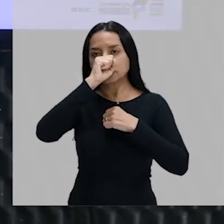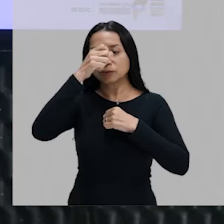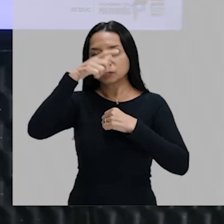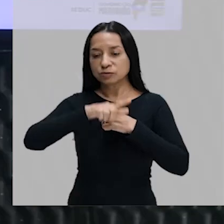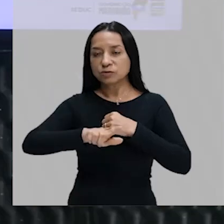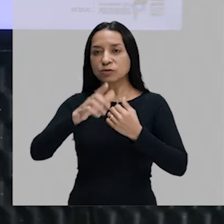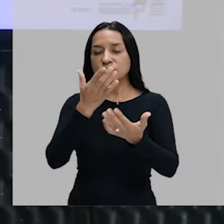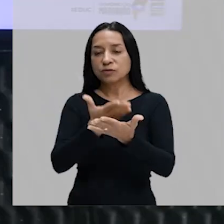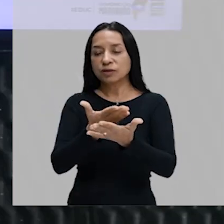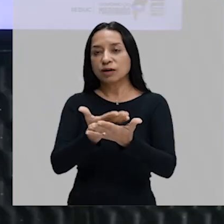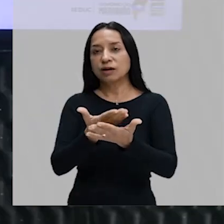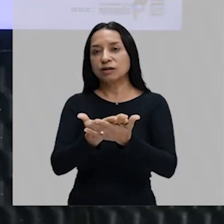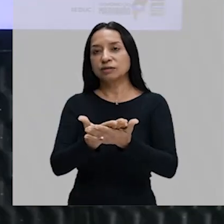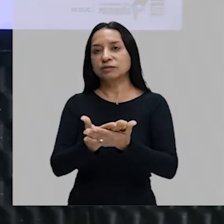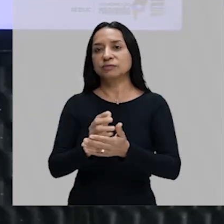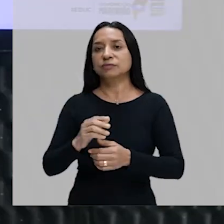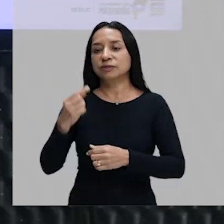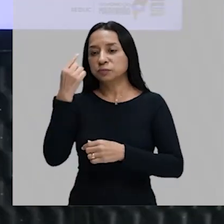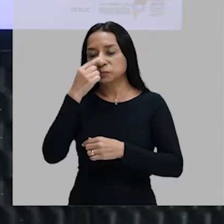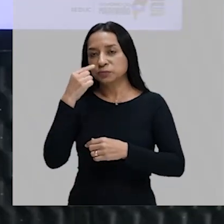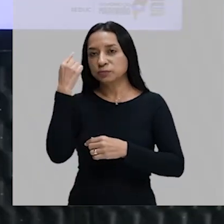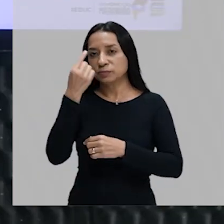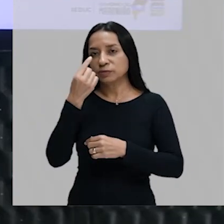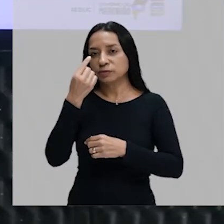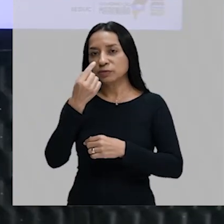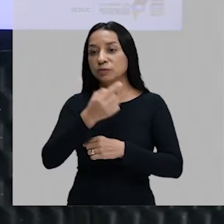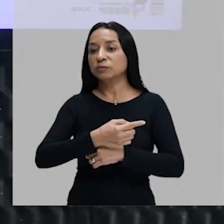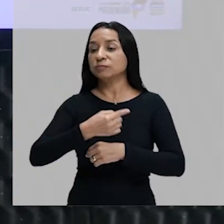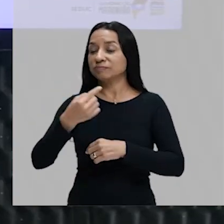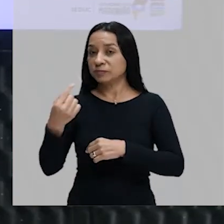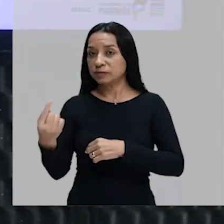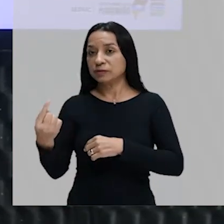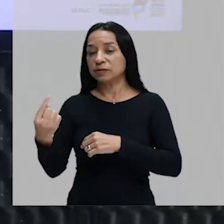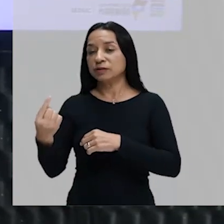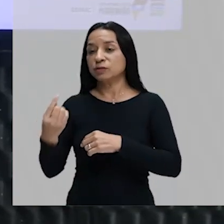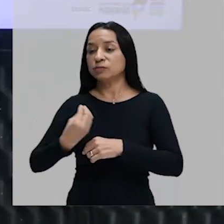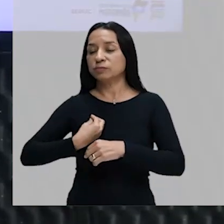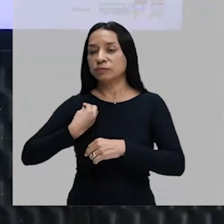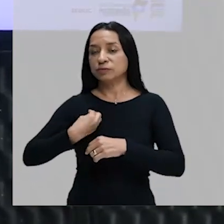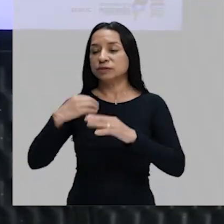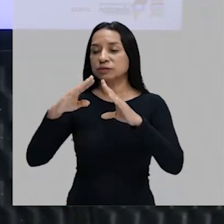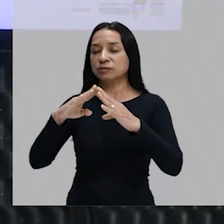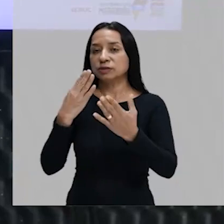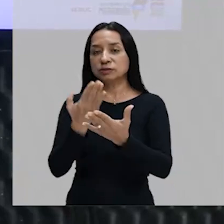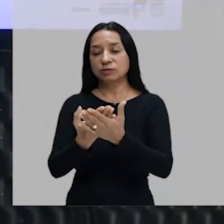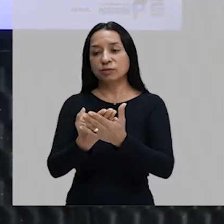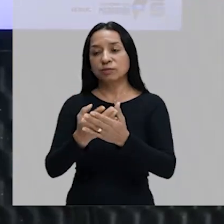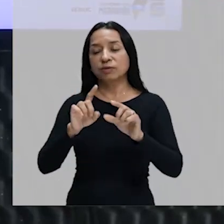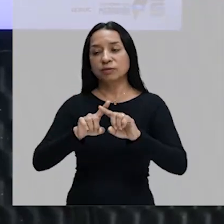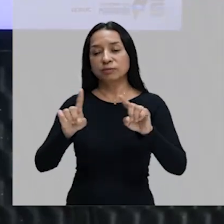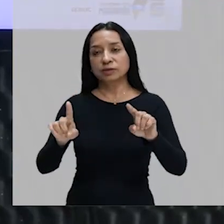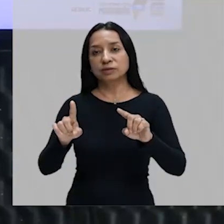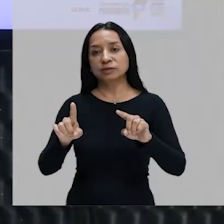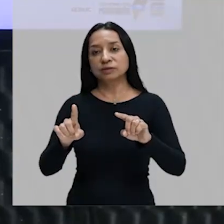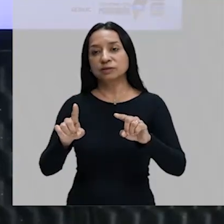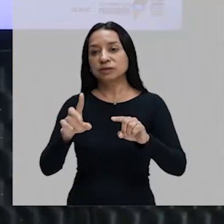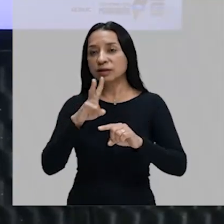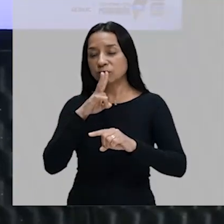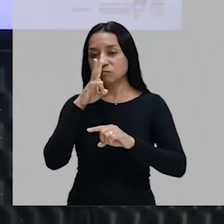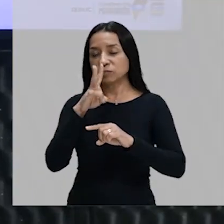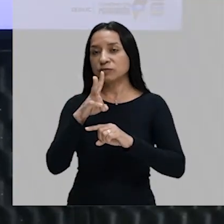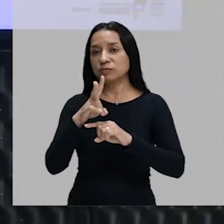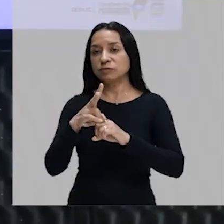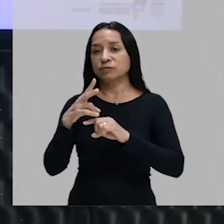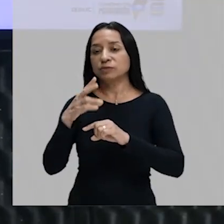uma audioaula para você que está aí indo para o presencial na escola, mas quer um reforço, quer aprender um pouquinho mais e corre